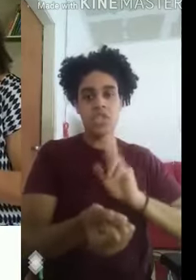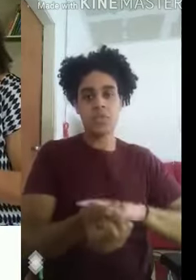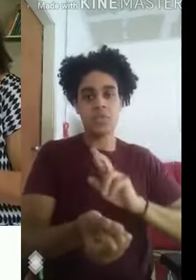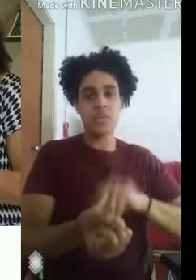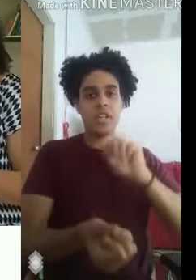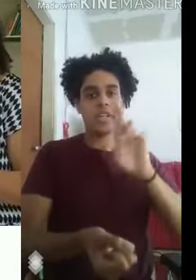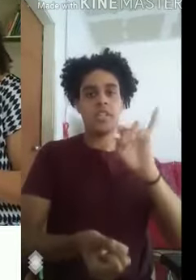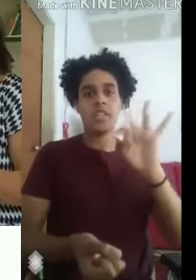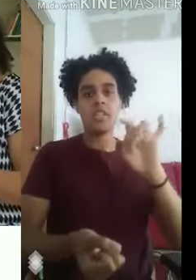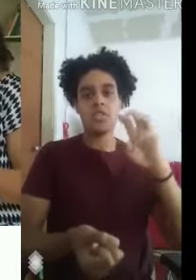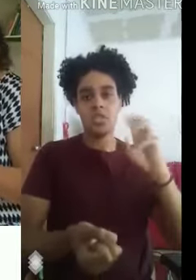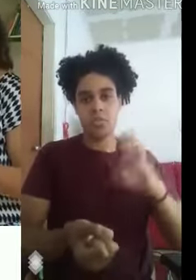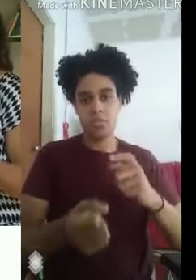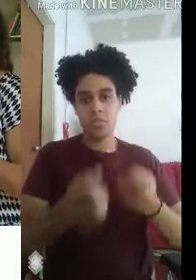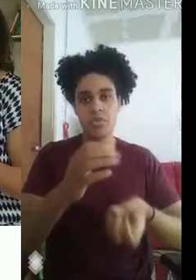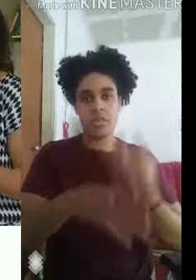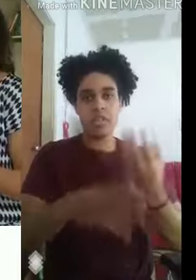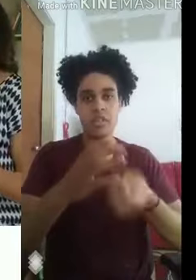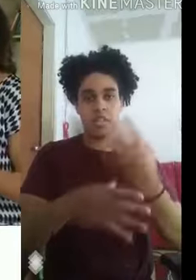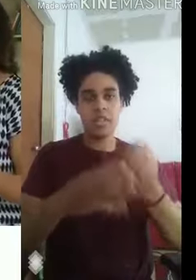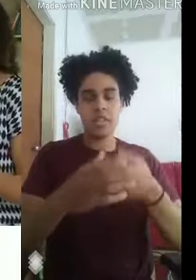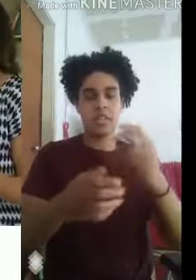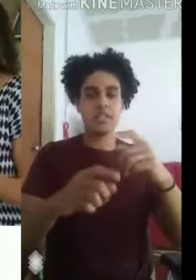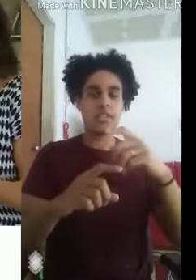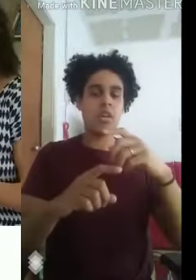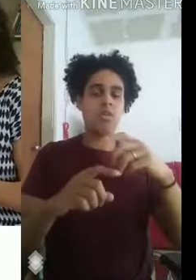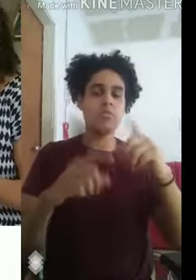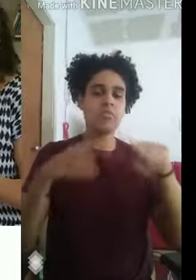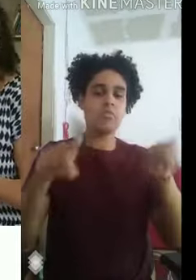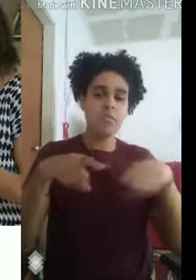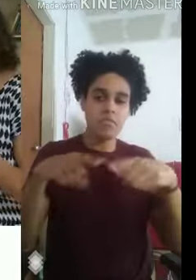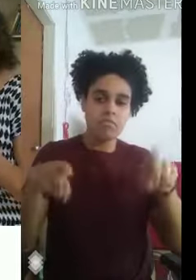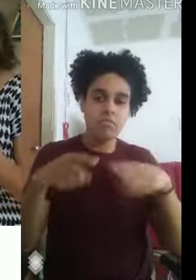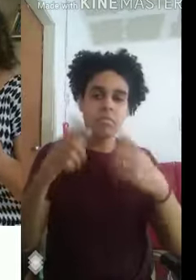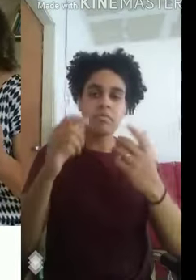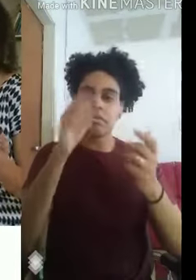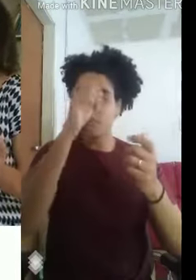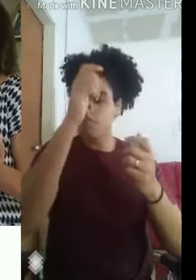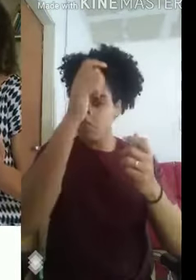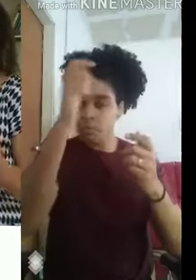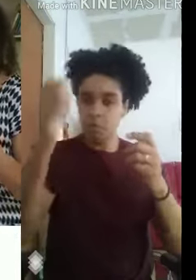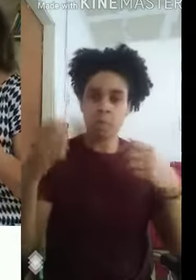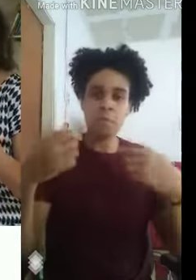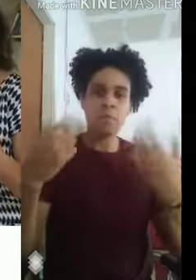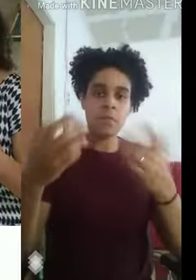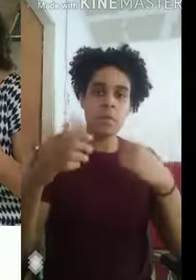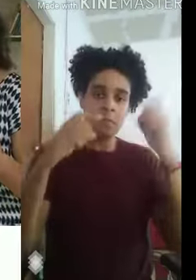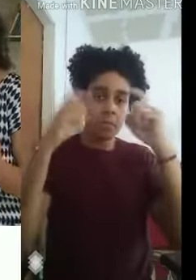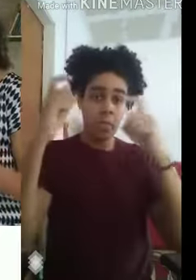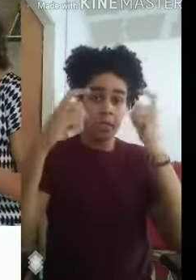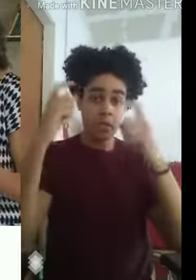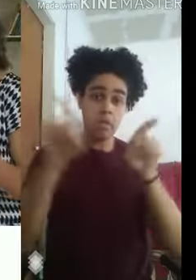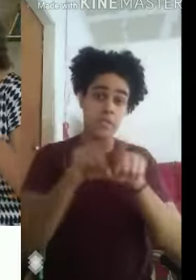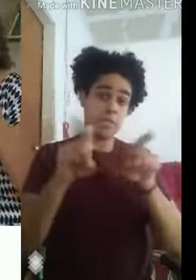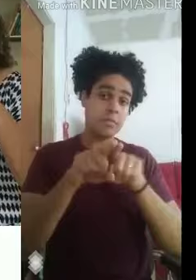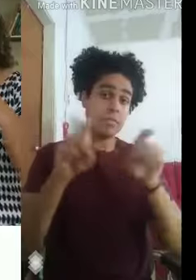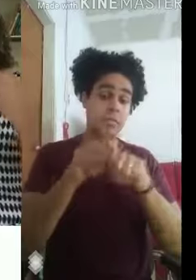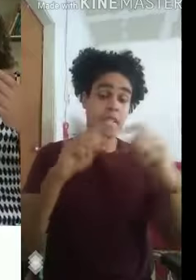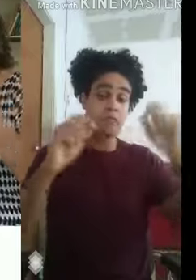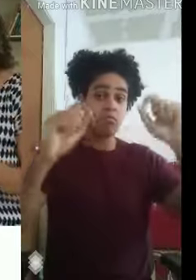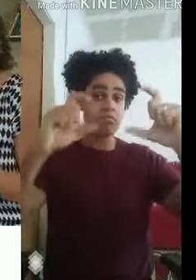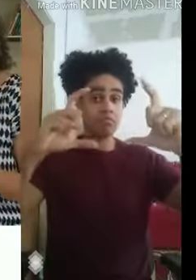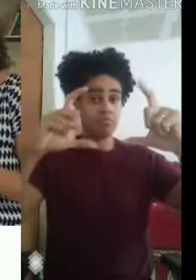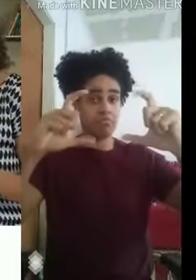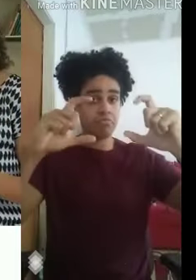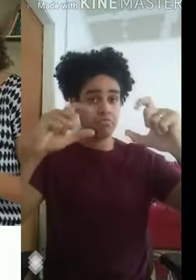estrofes. No caso da publicidade, por exemplo, vai haver preocupação com o tamanho das letras, com as cores, com